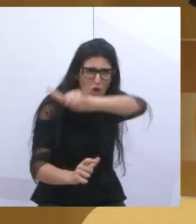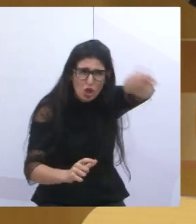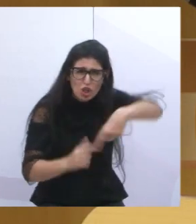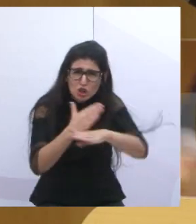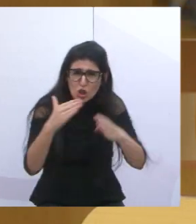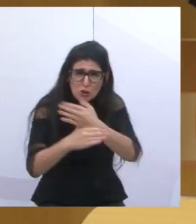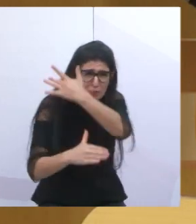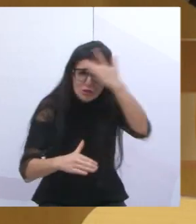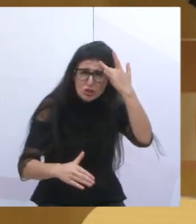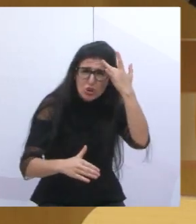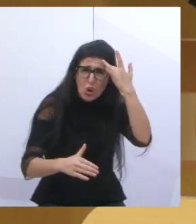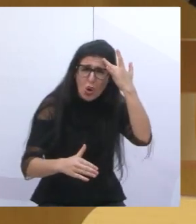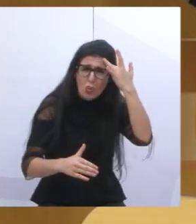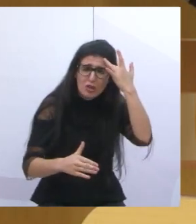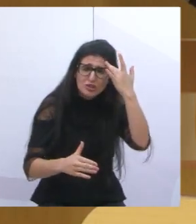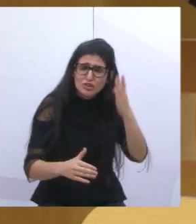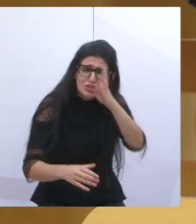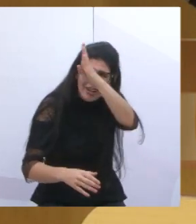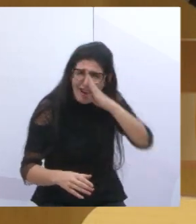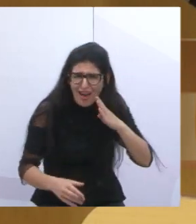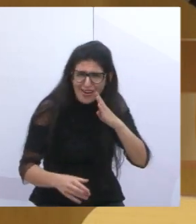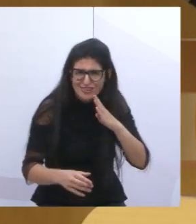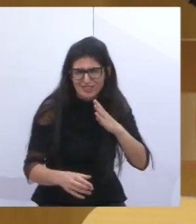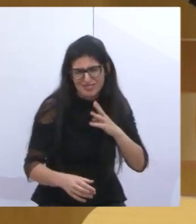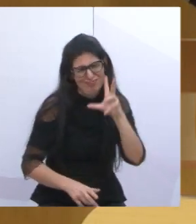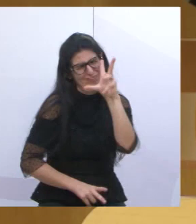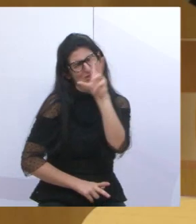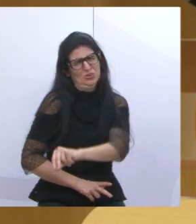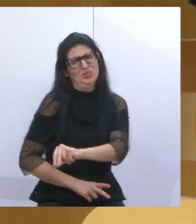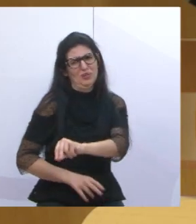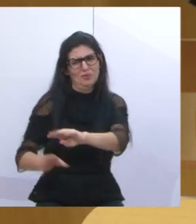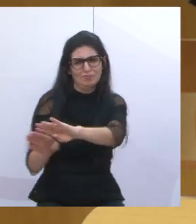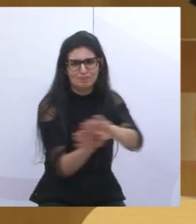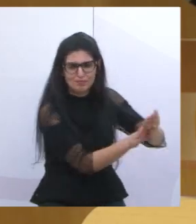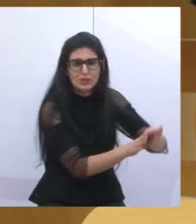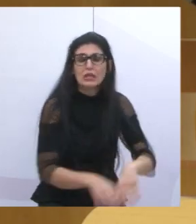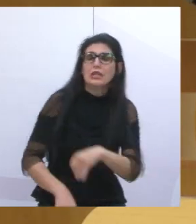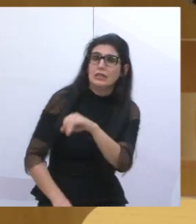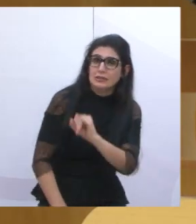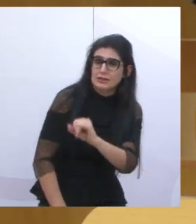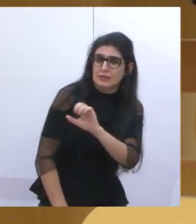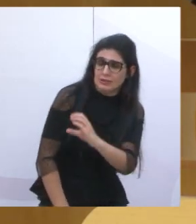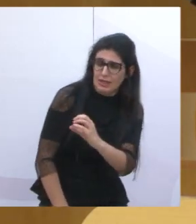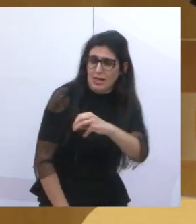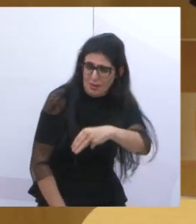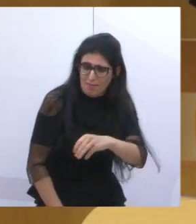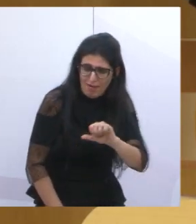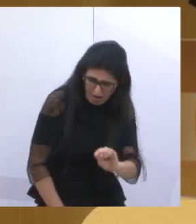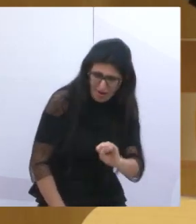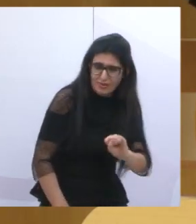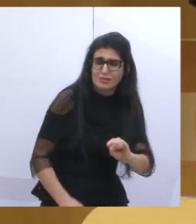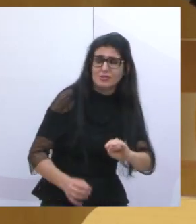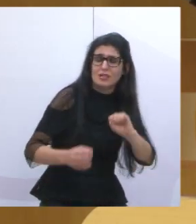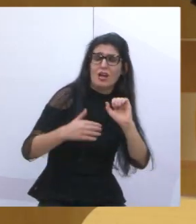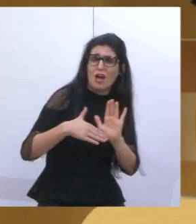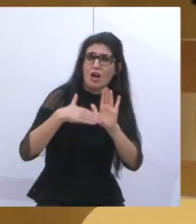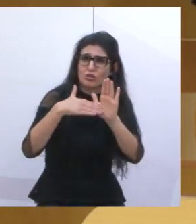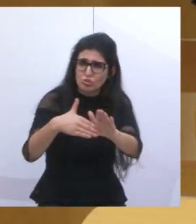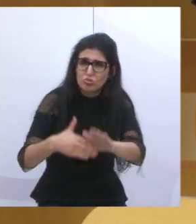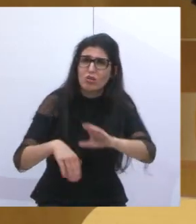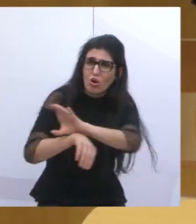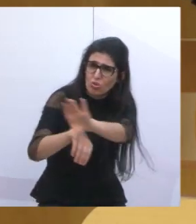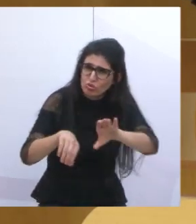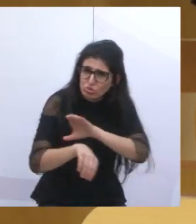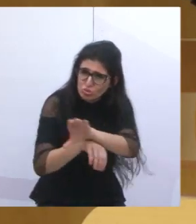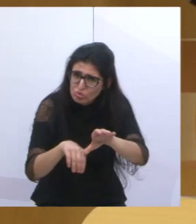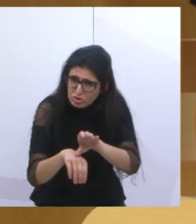casa, fiscalizando as empresas para ver se os recolhimentos de ICMS, né, que é o agregado, que ajuda a fazer a constituição